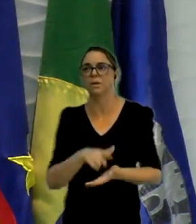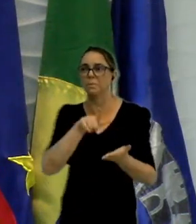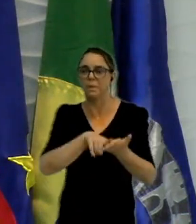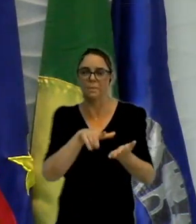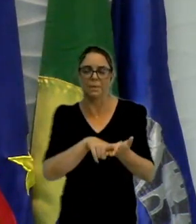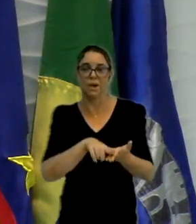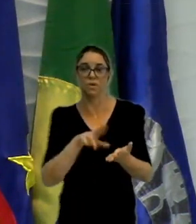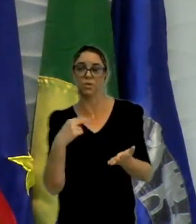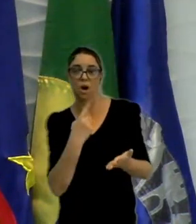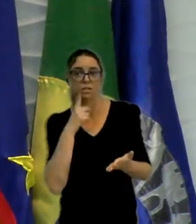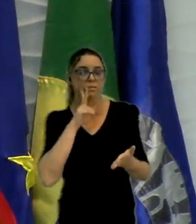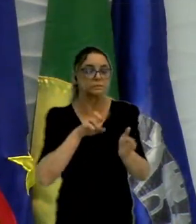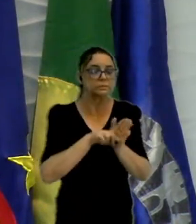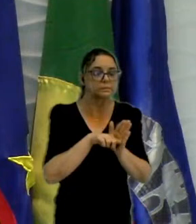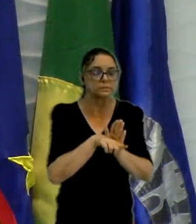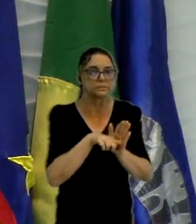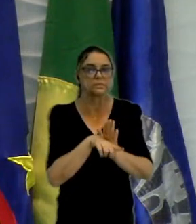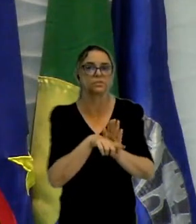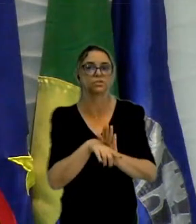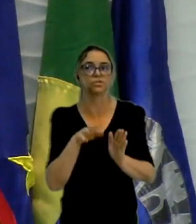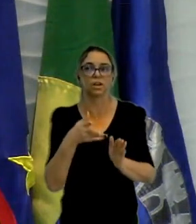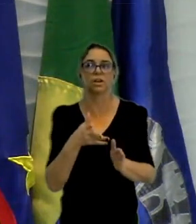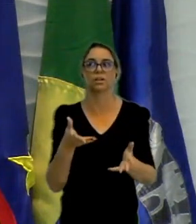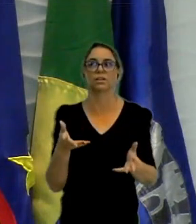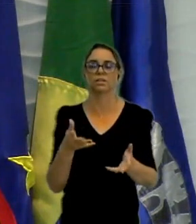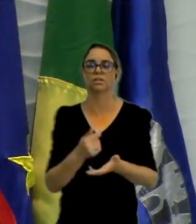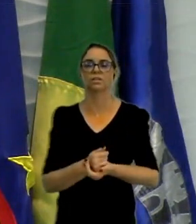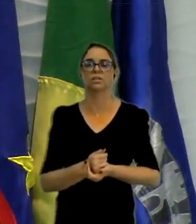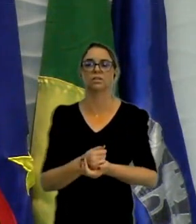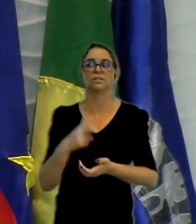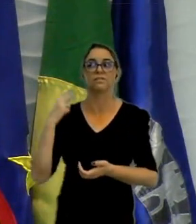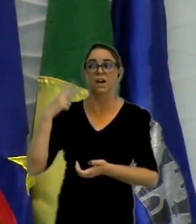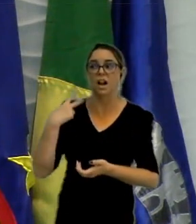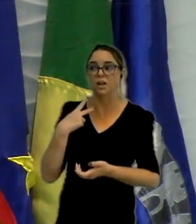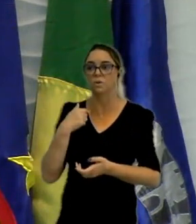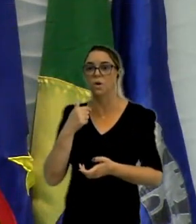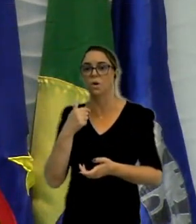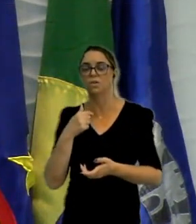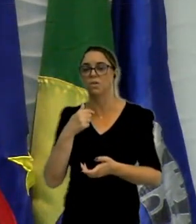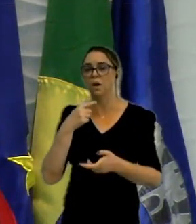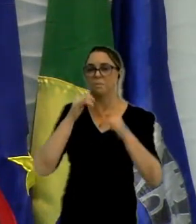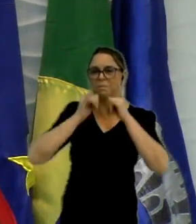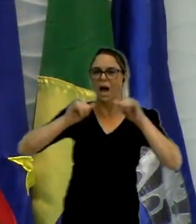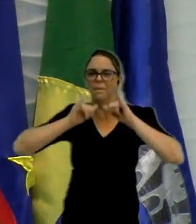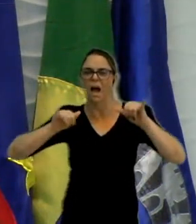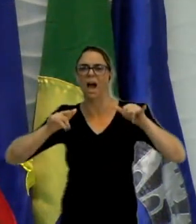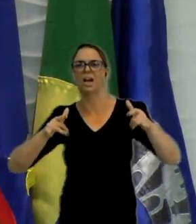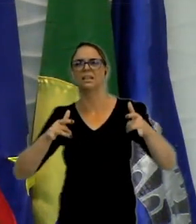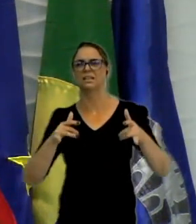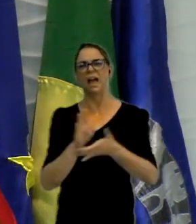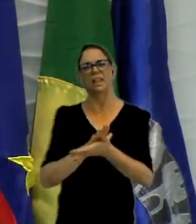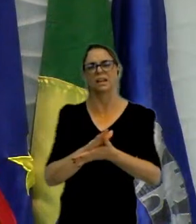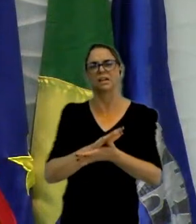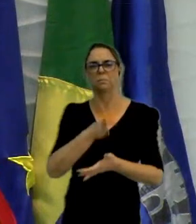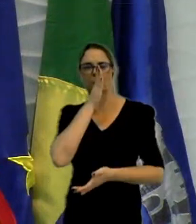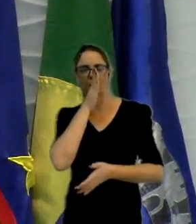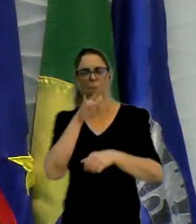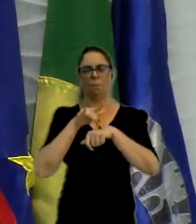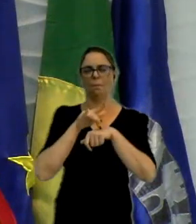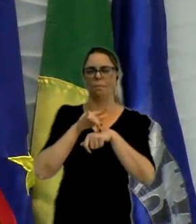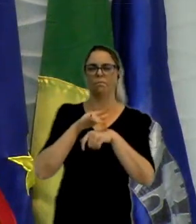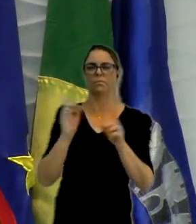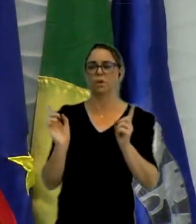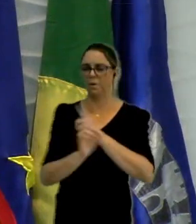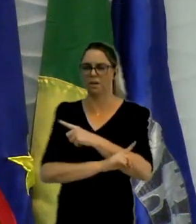descobrir. Já entramos, tem muita gente que diz que os vereadores não denunciam, os vereadores não fazem aquilo, os vereadores, a oposição é